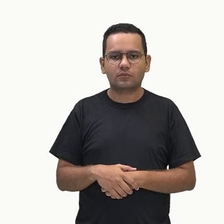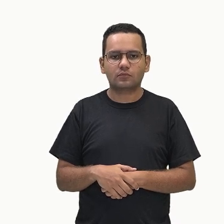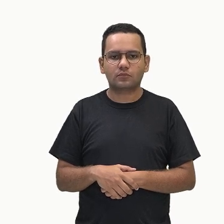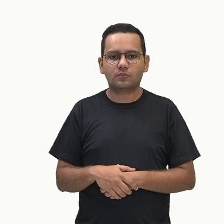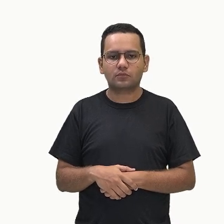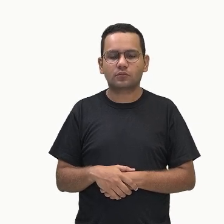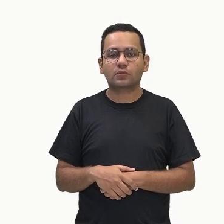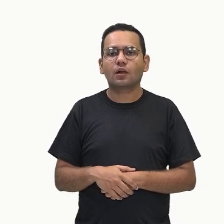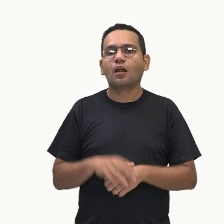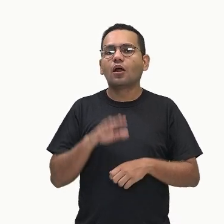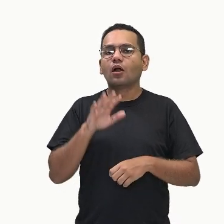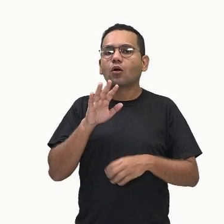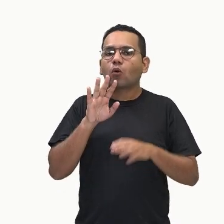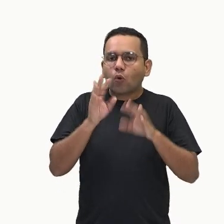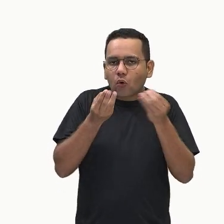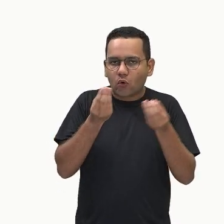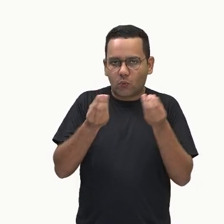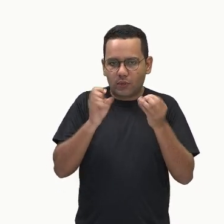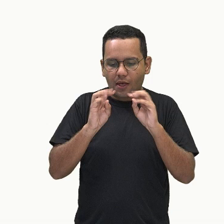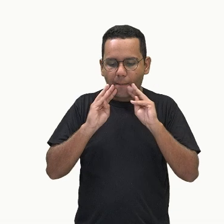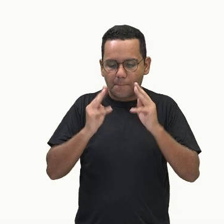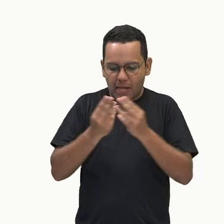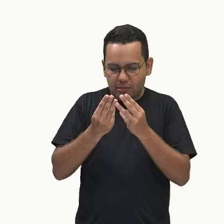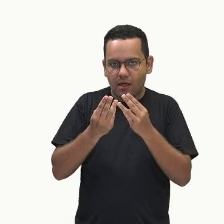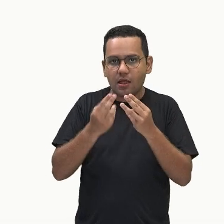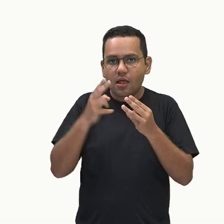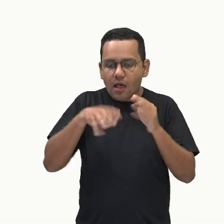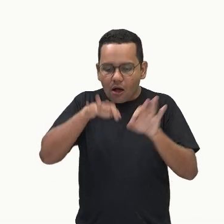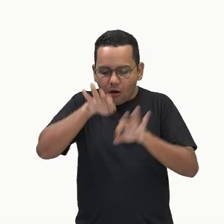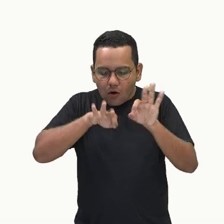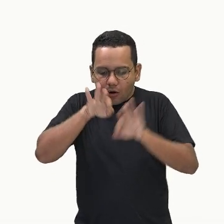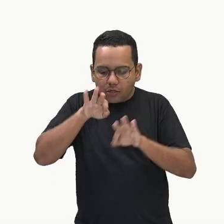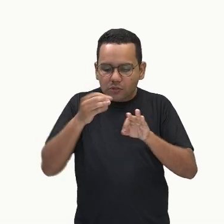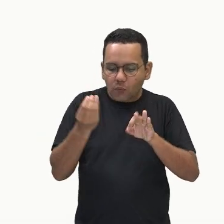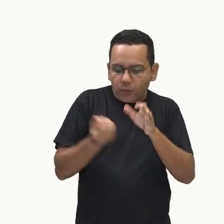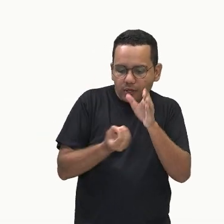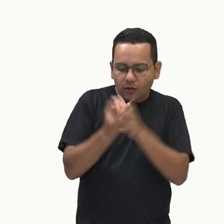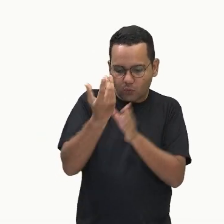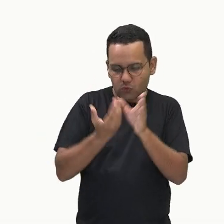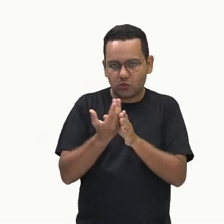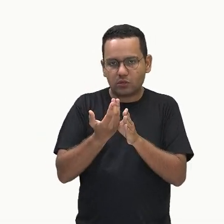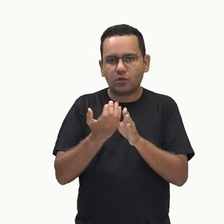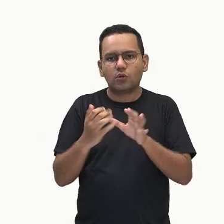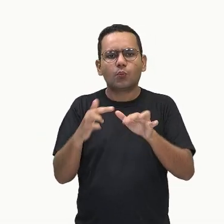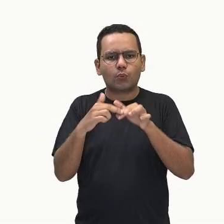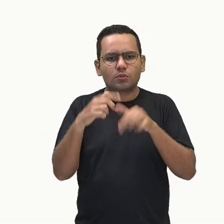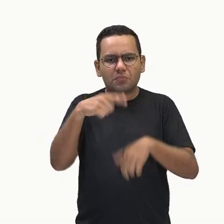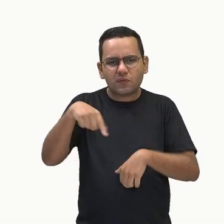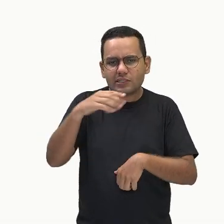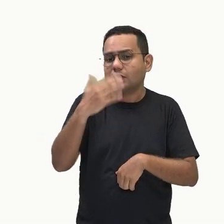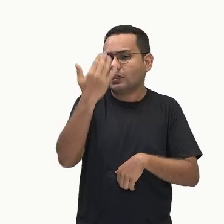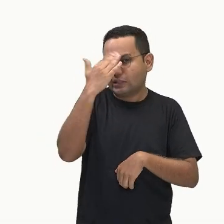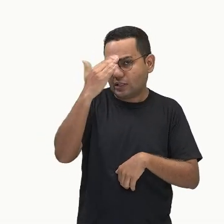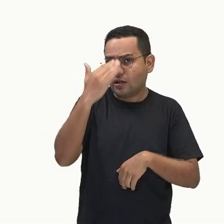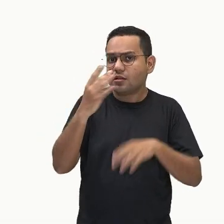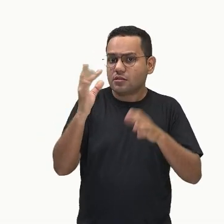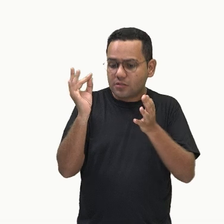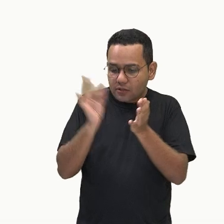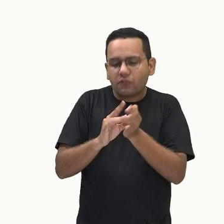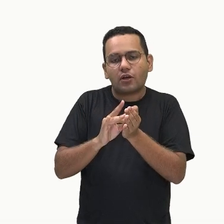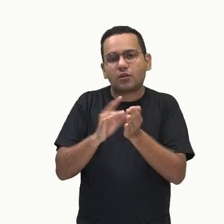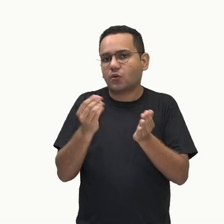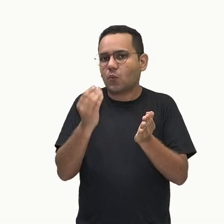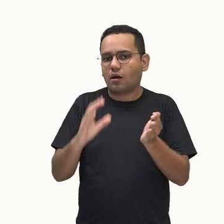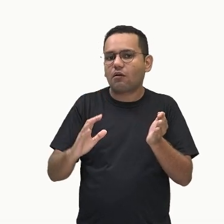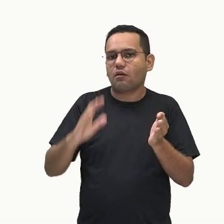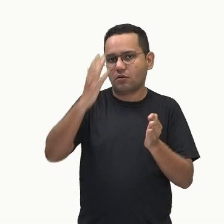e organizada, para que possamos entender melhor como que ocorrem os fenômenos